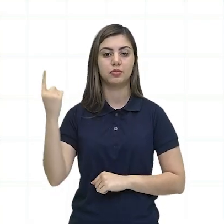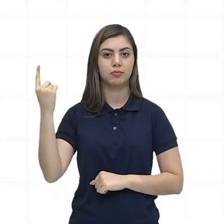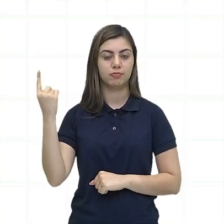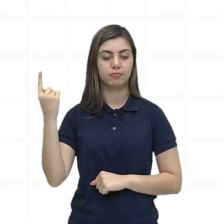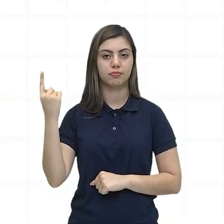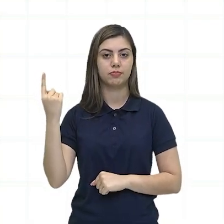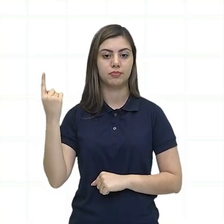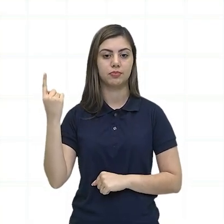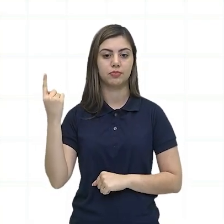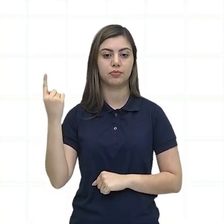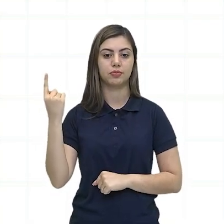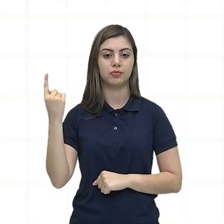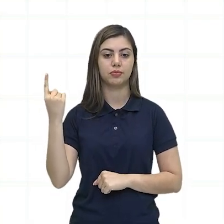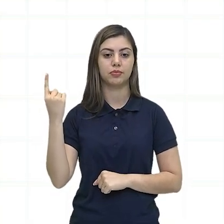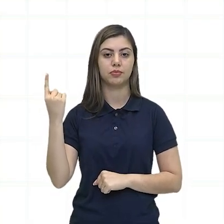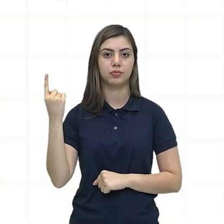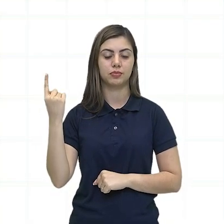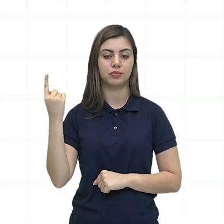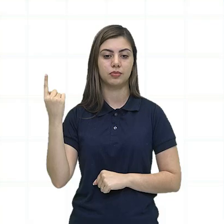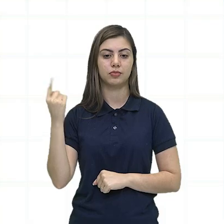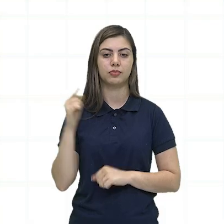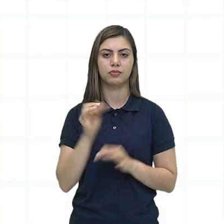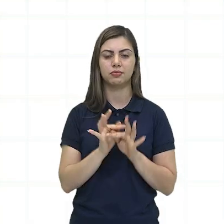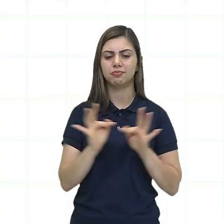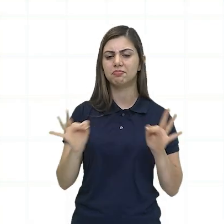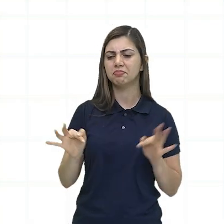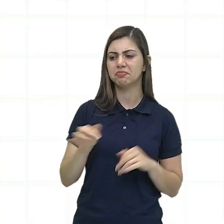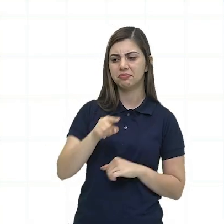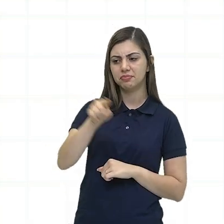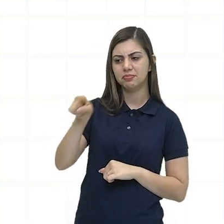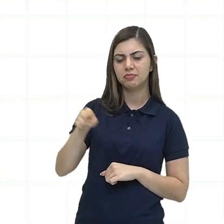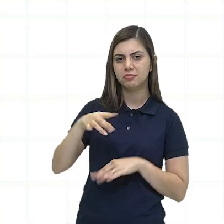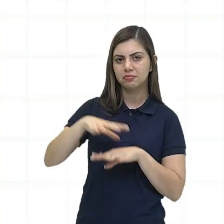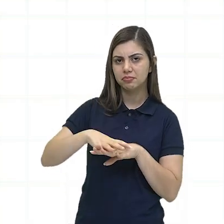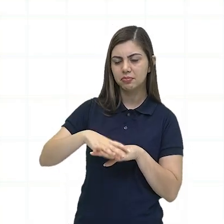like math? Eles gostam de matemática?